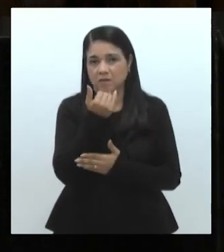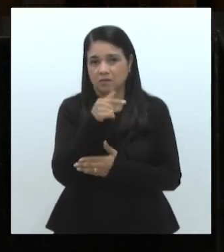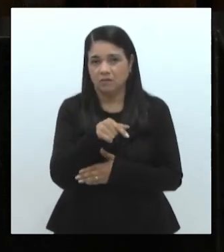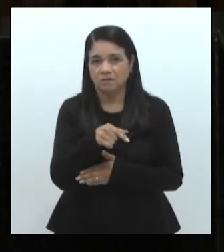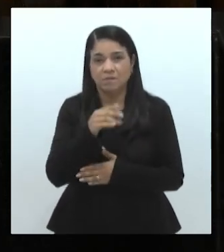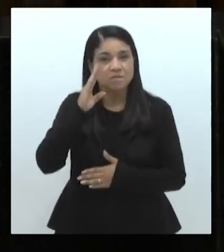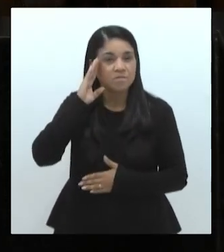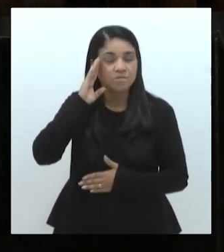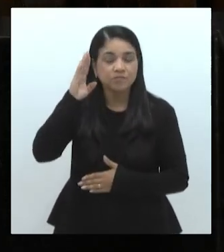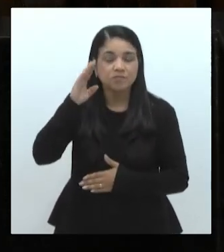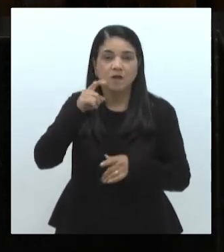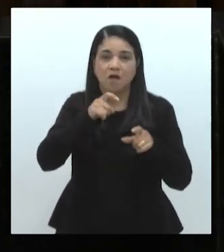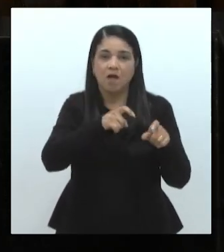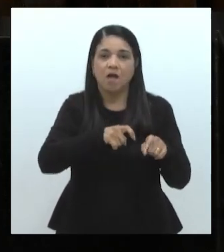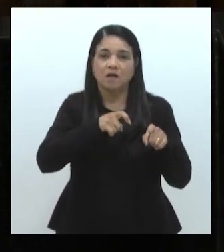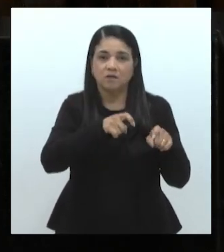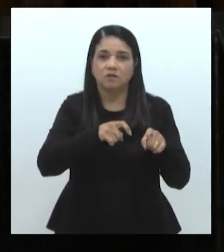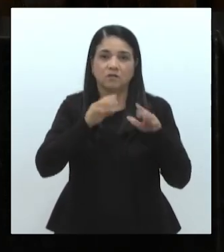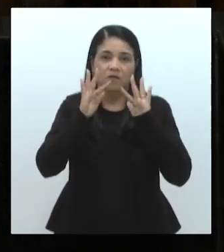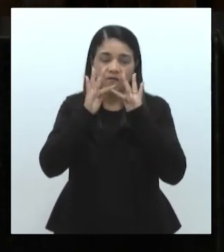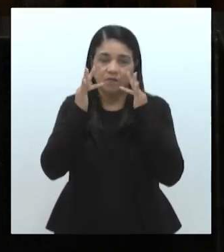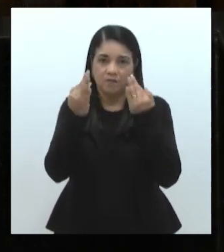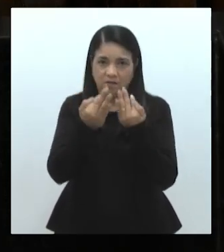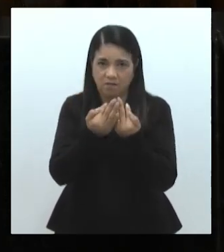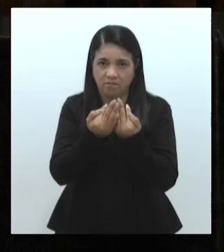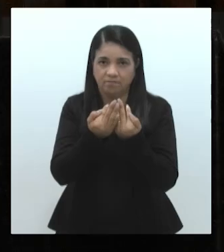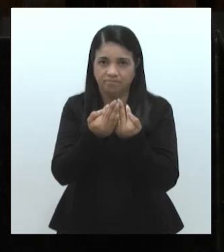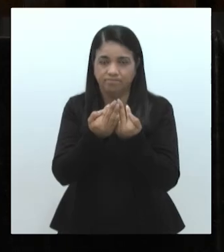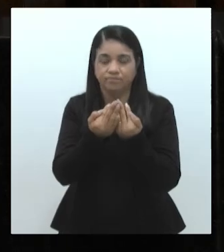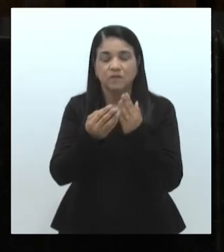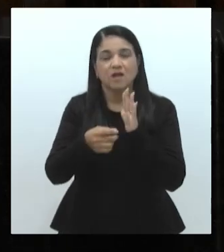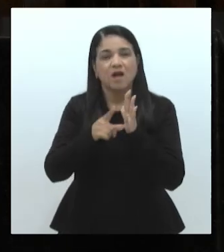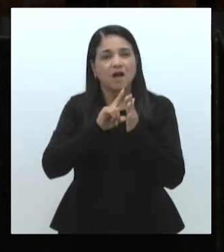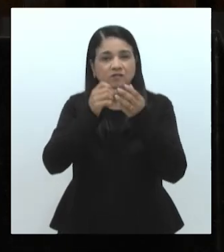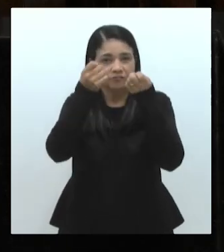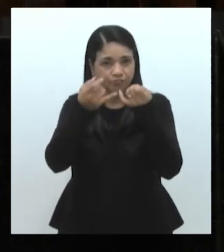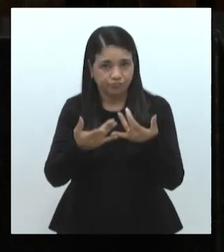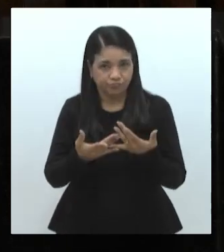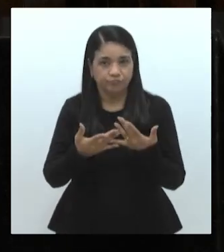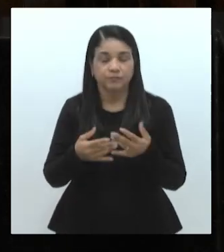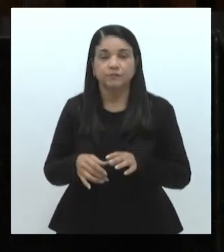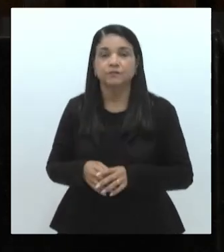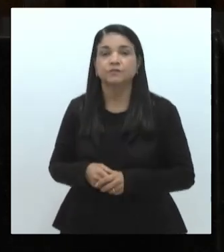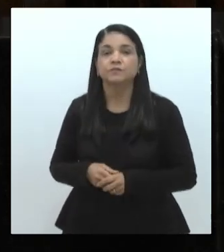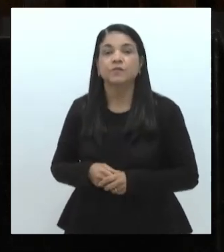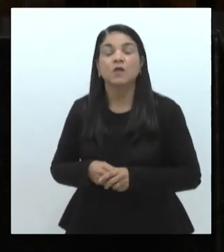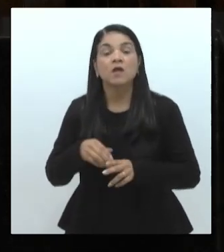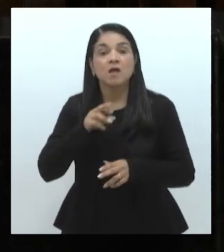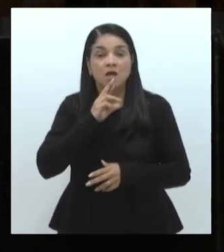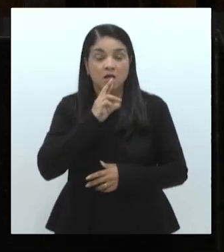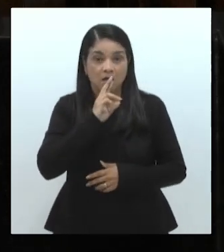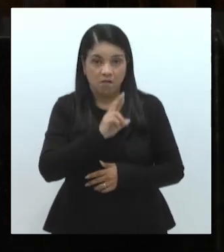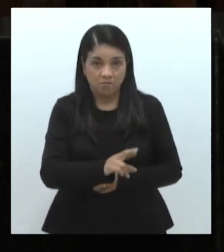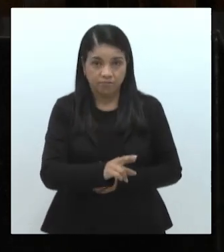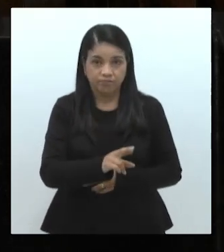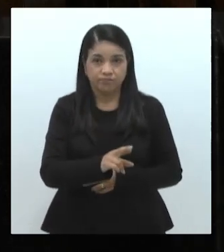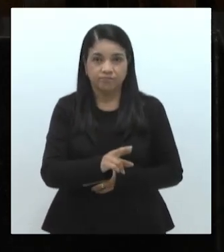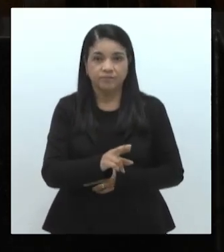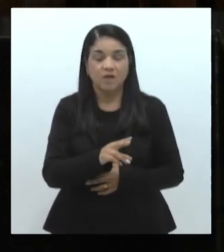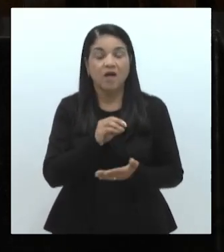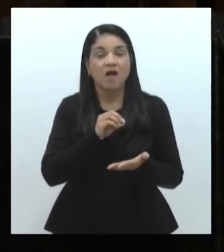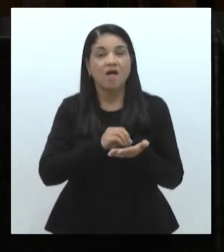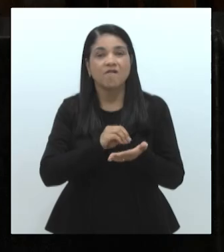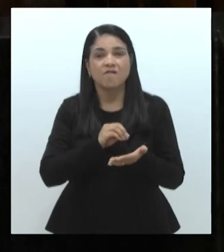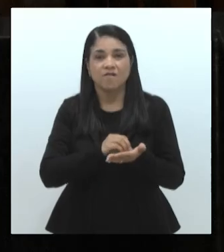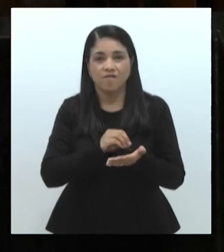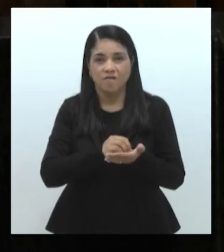principalmente da agricultura familiar, como já havia salientado anteriormente. Como resultado dessa